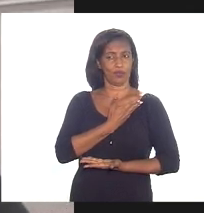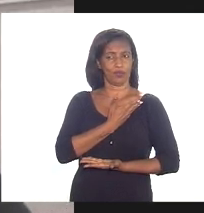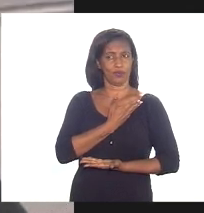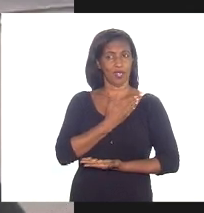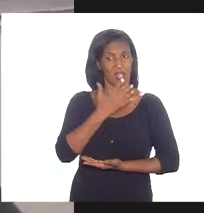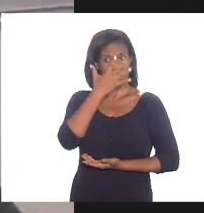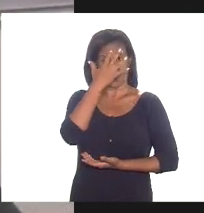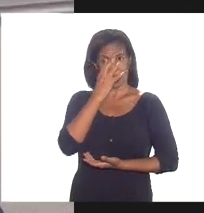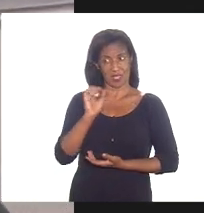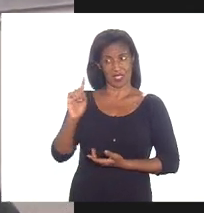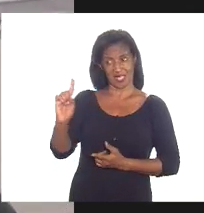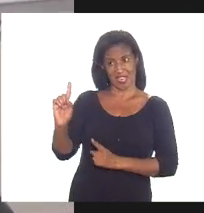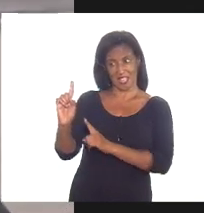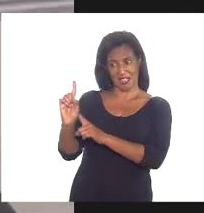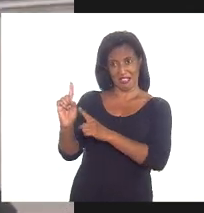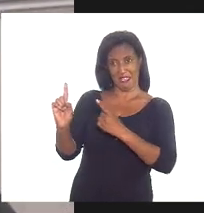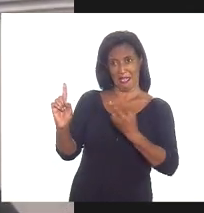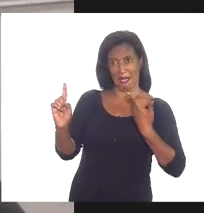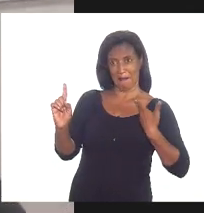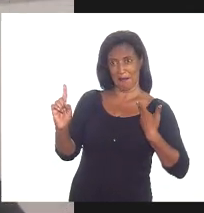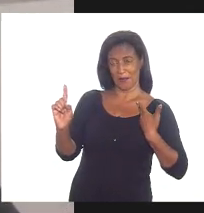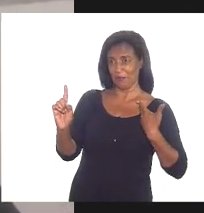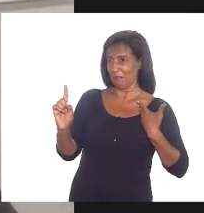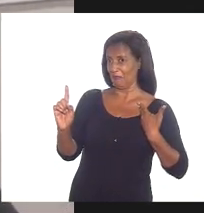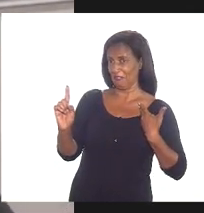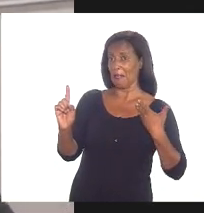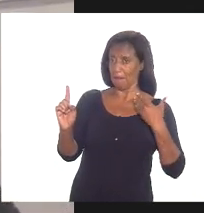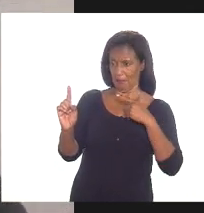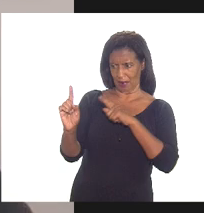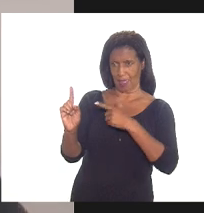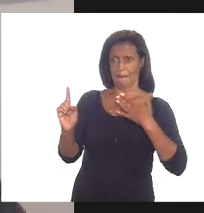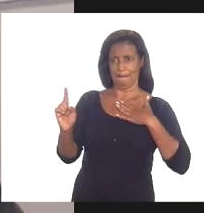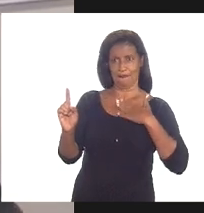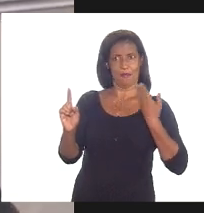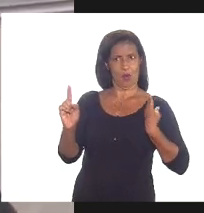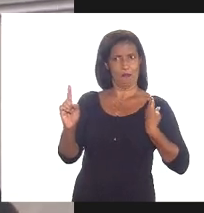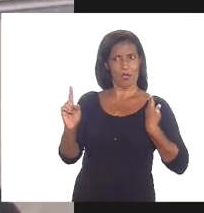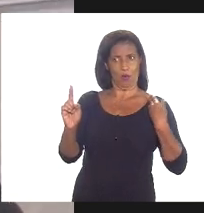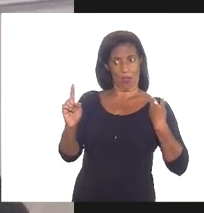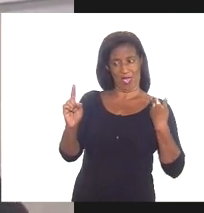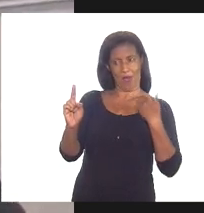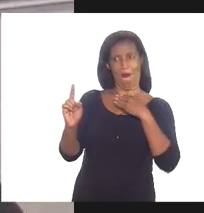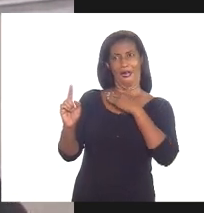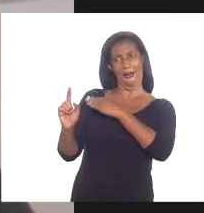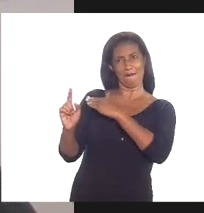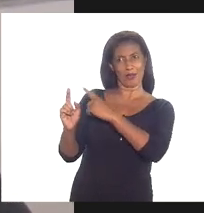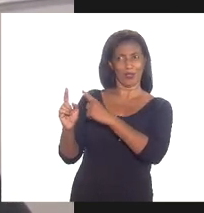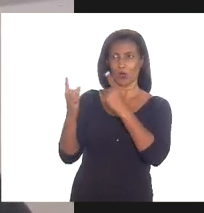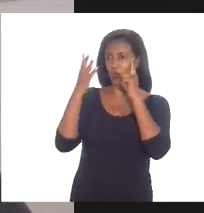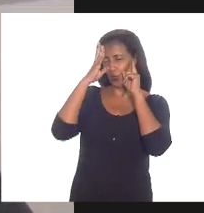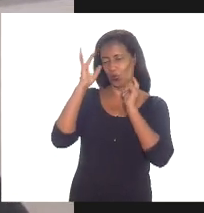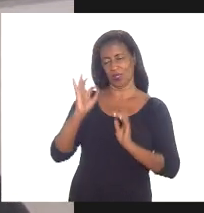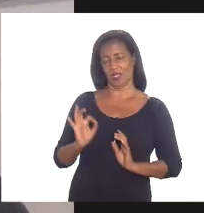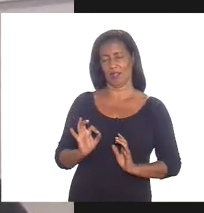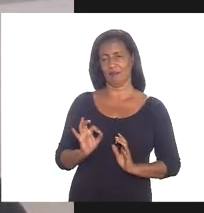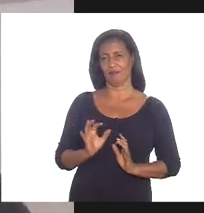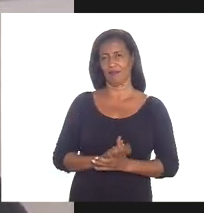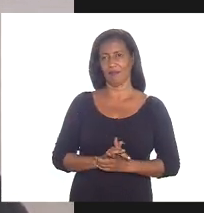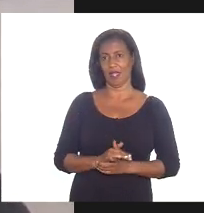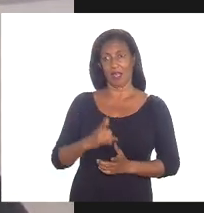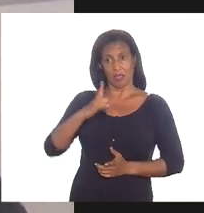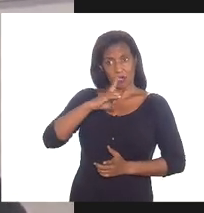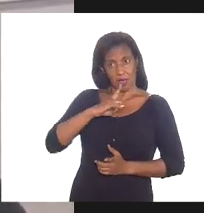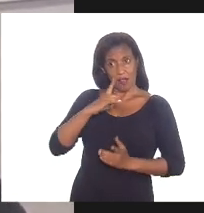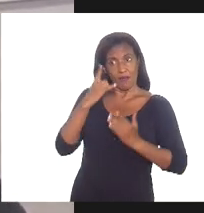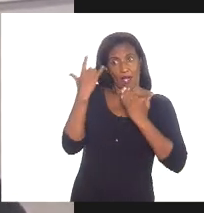me considera amigo, mas eu considero ele meu amigo. Meu amigo, deputado André Siciliano, a todos. Se teve ameaça